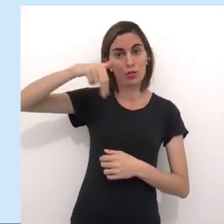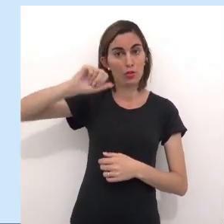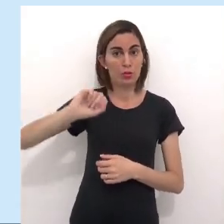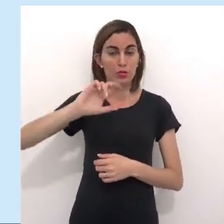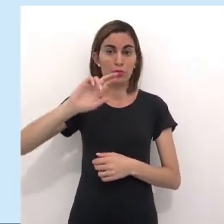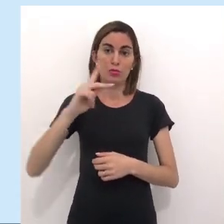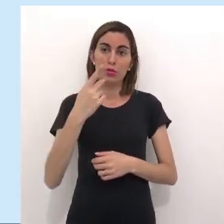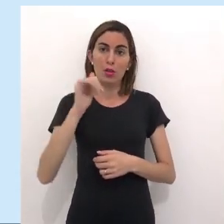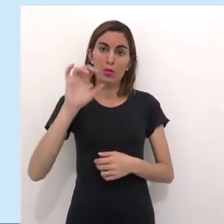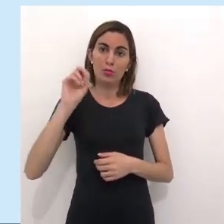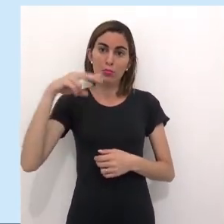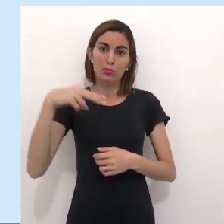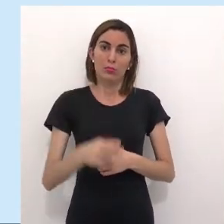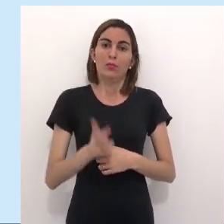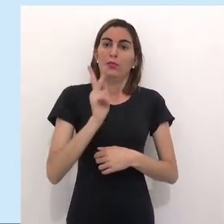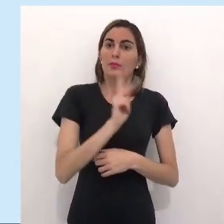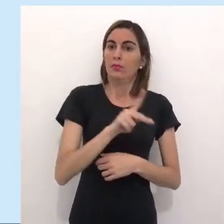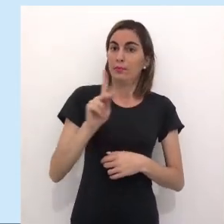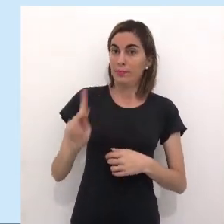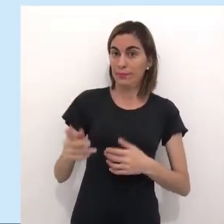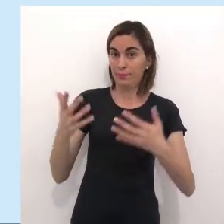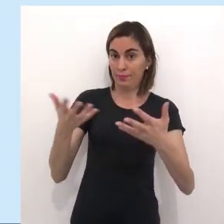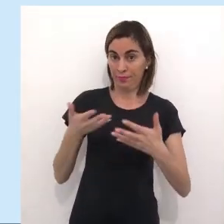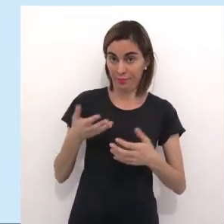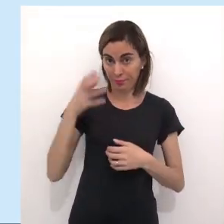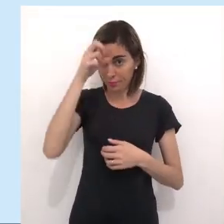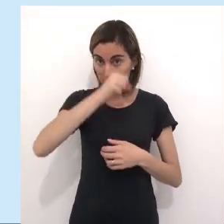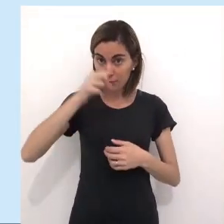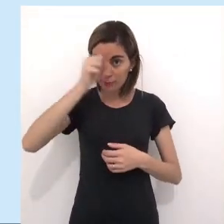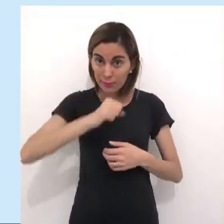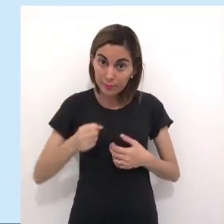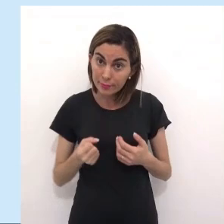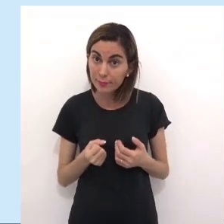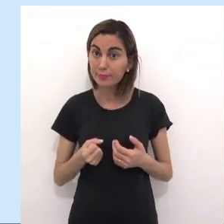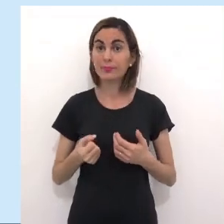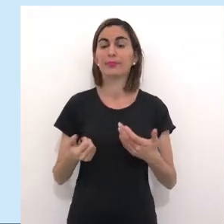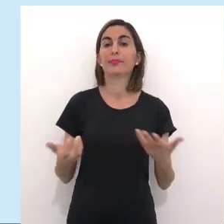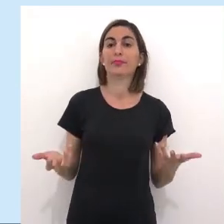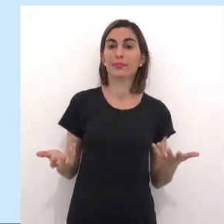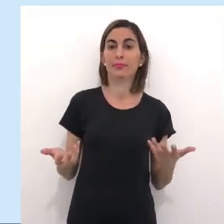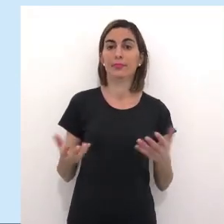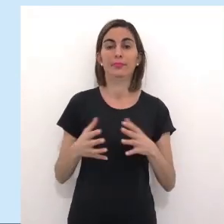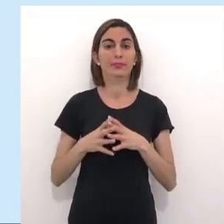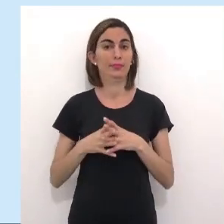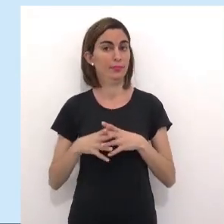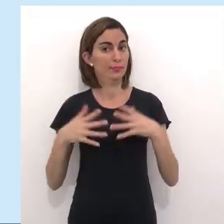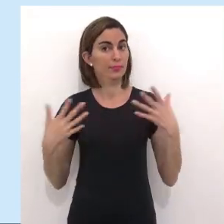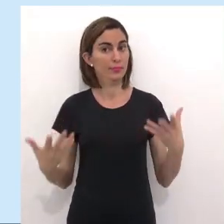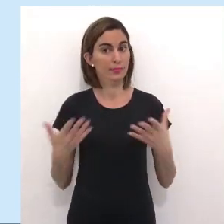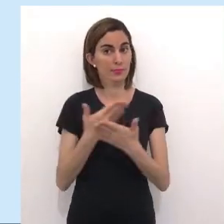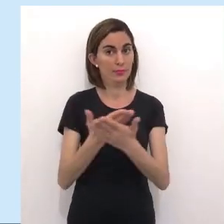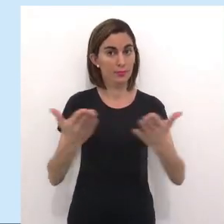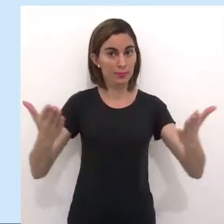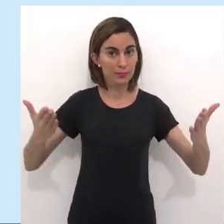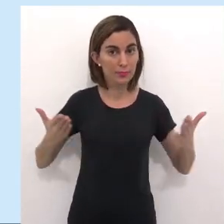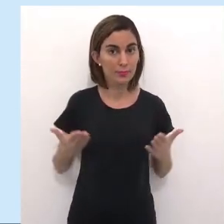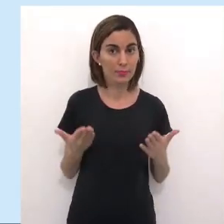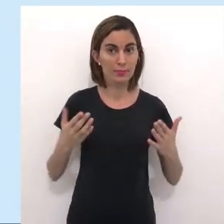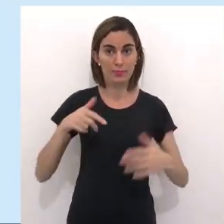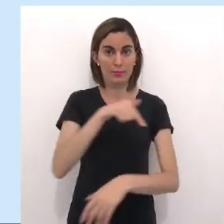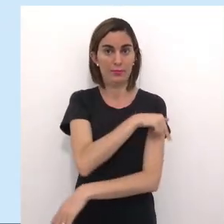Trajano Chacon. O professor queres ou não queres, não é isso? Então vocês